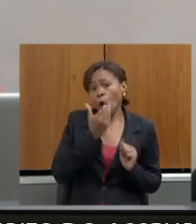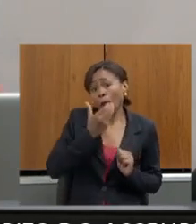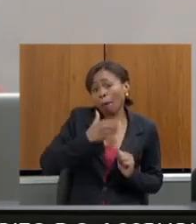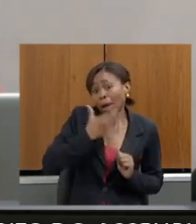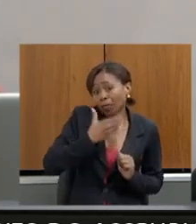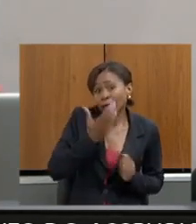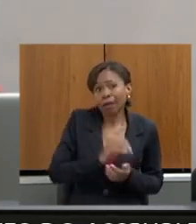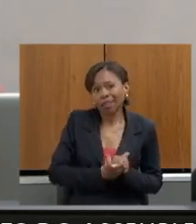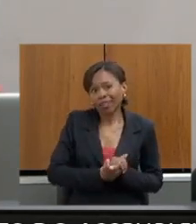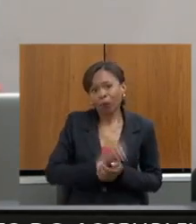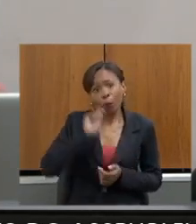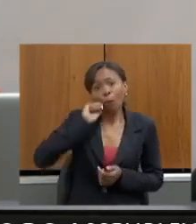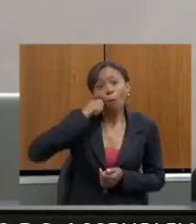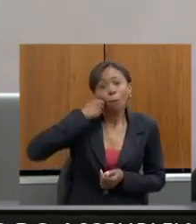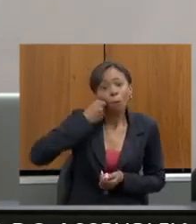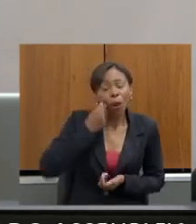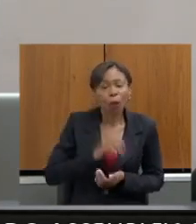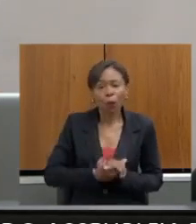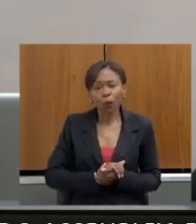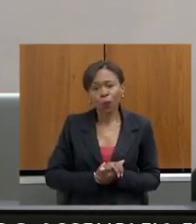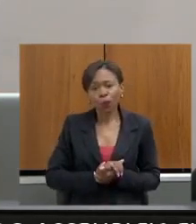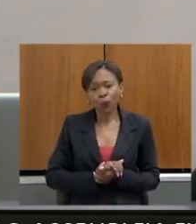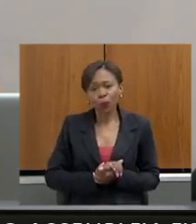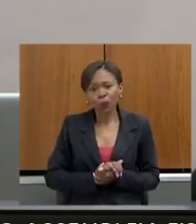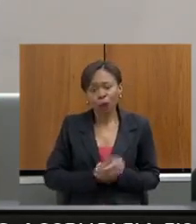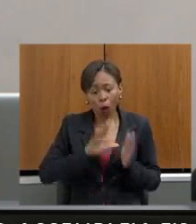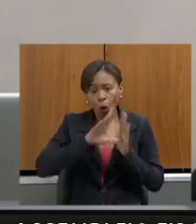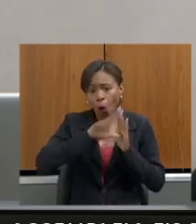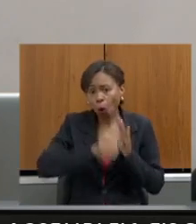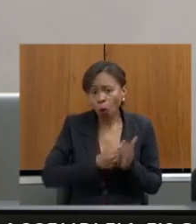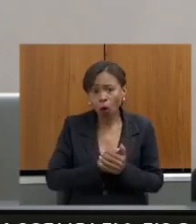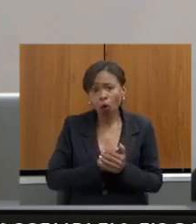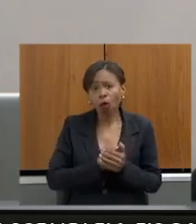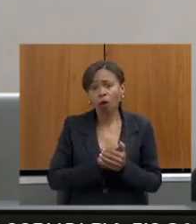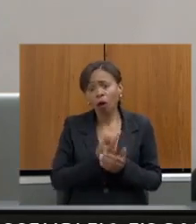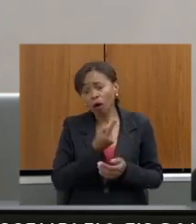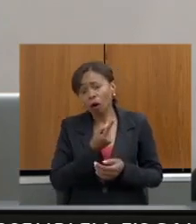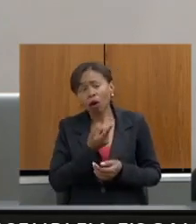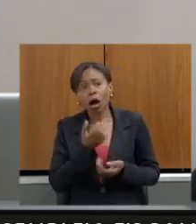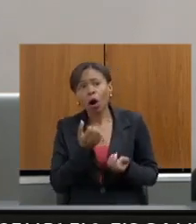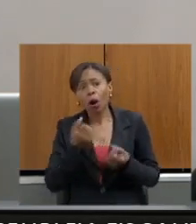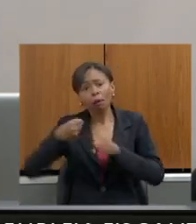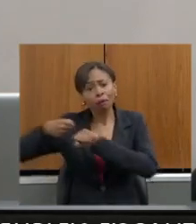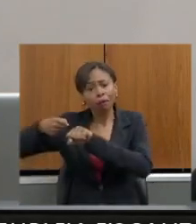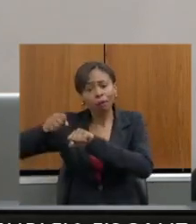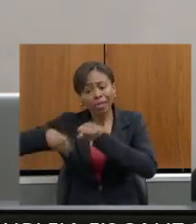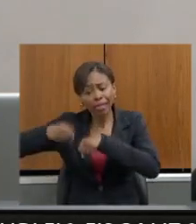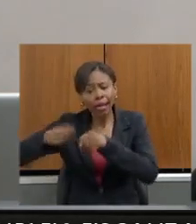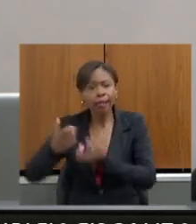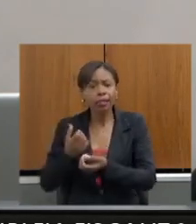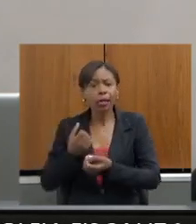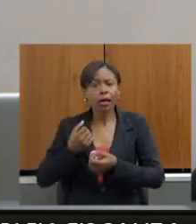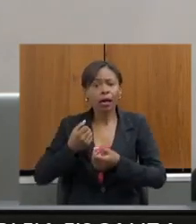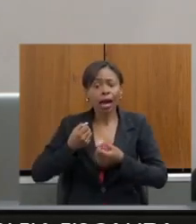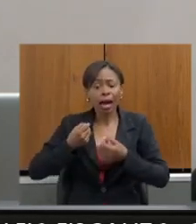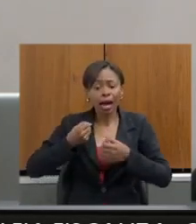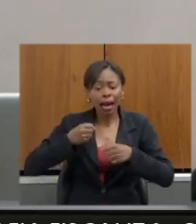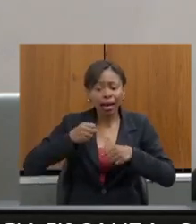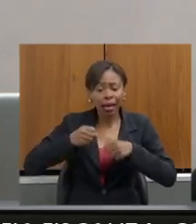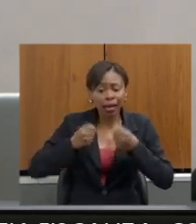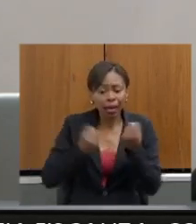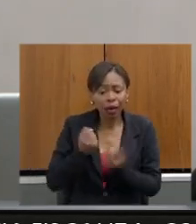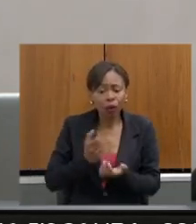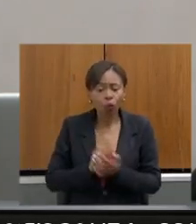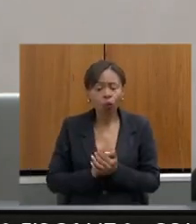pacote pão é não posso salvar vale por força bicicleta de um carro vale por roubo a mão